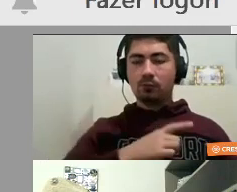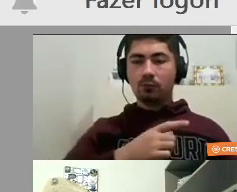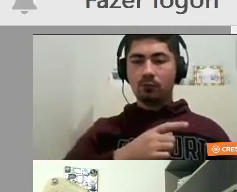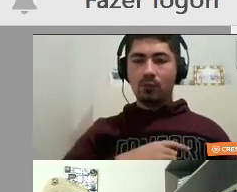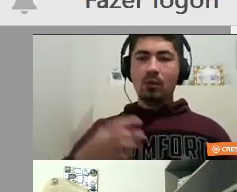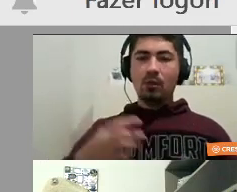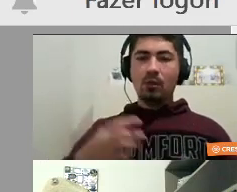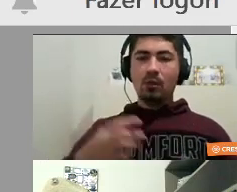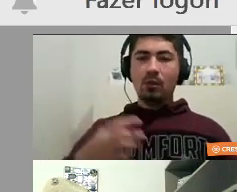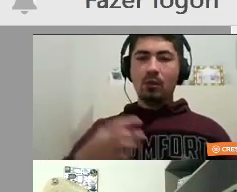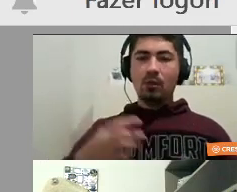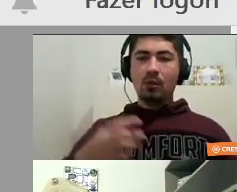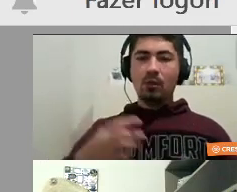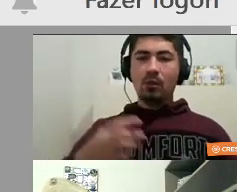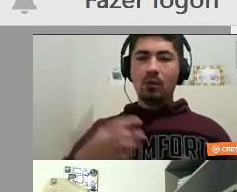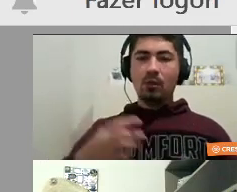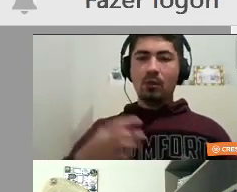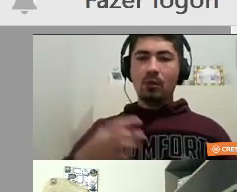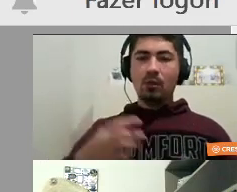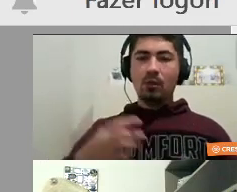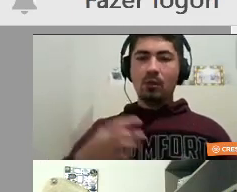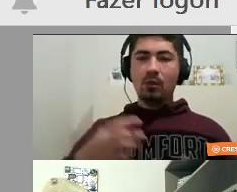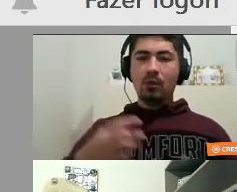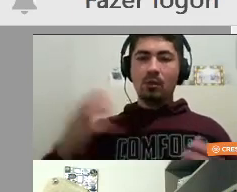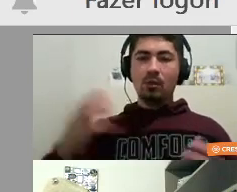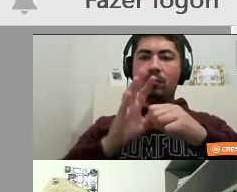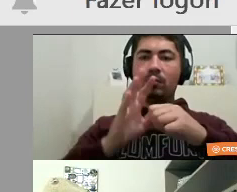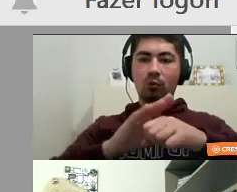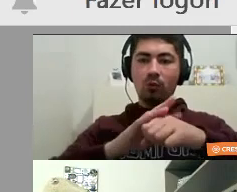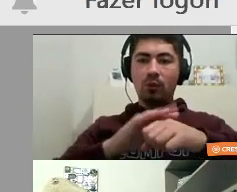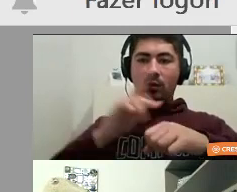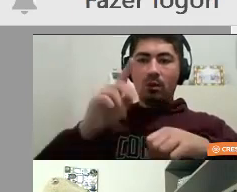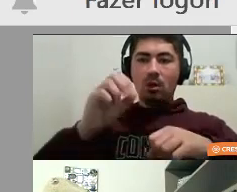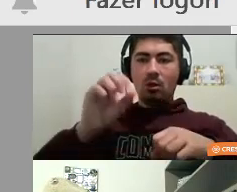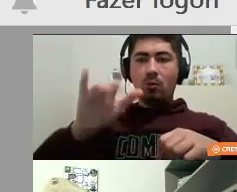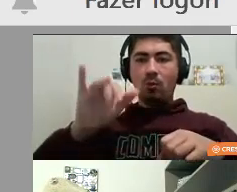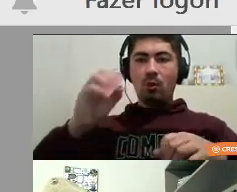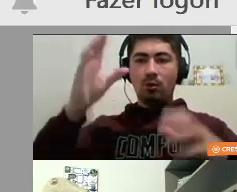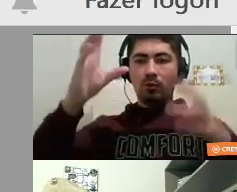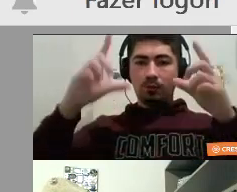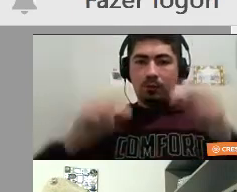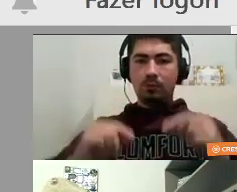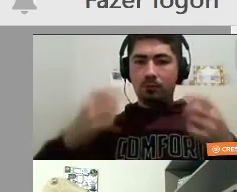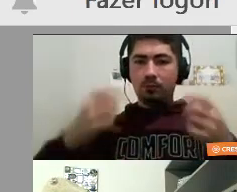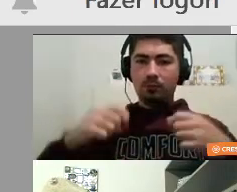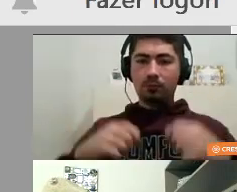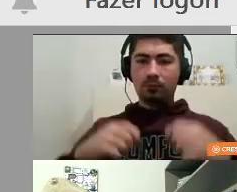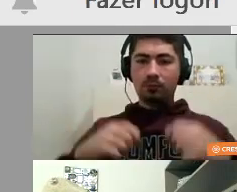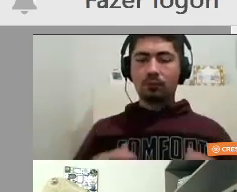em 1985, nós tínhamos 350 mil casos por